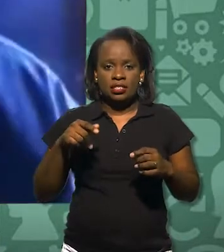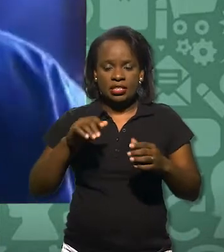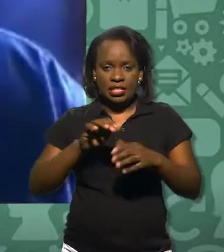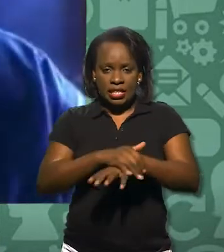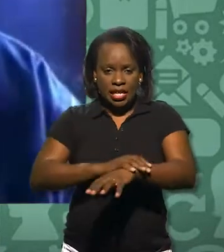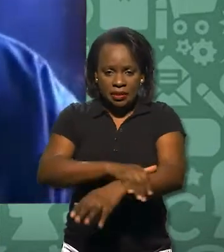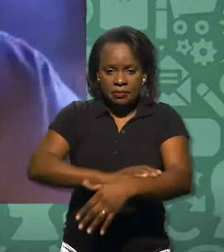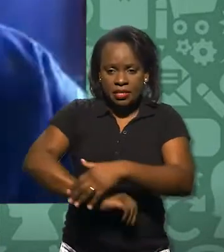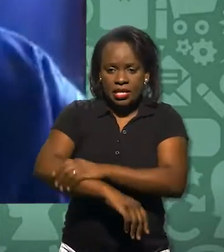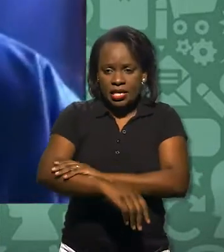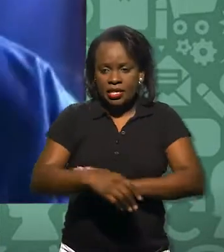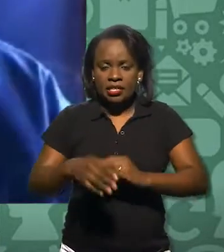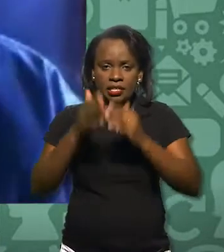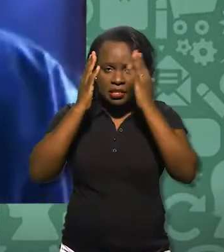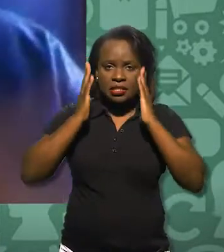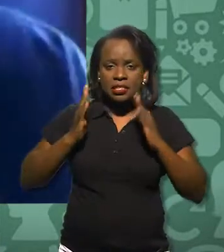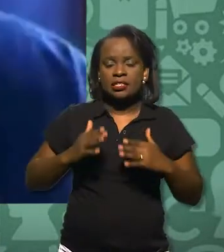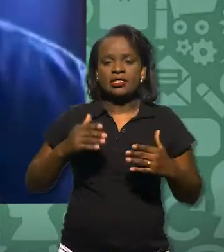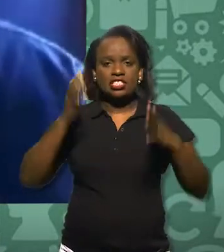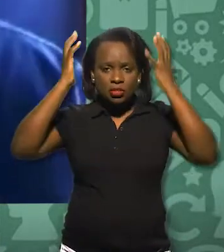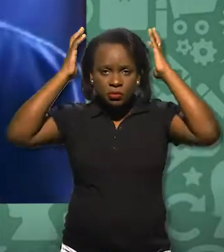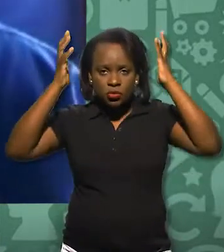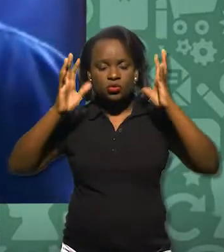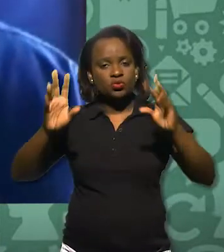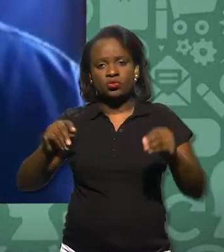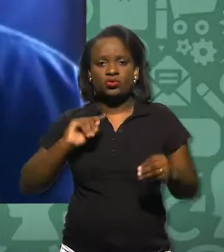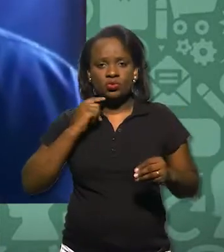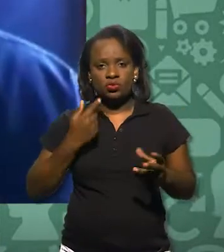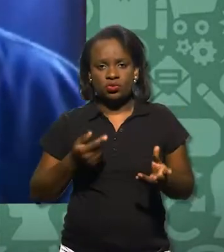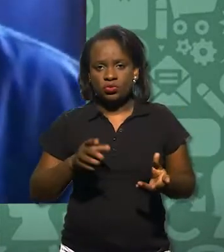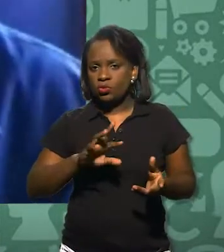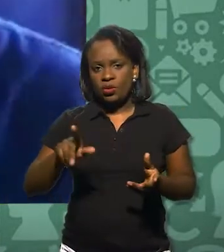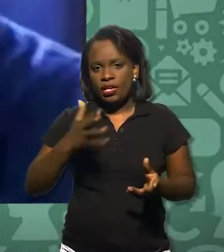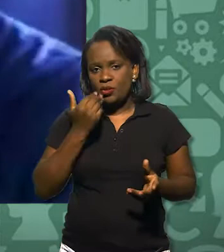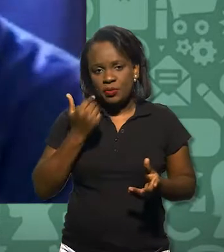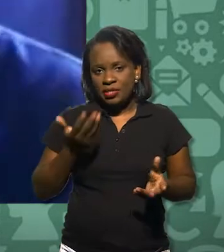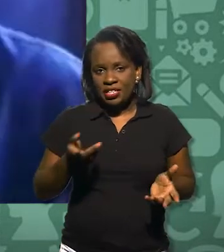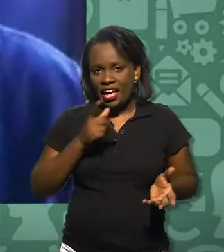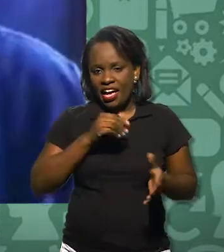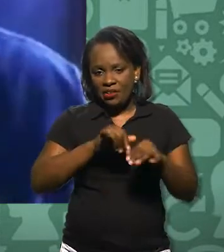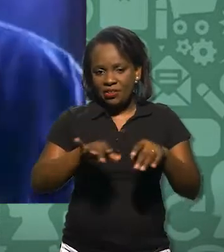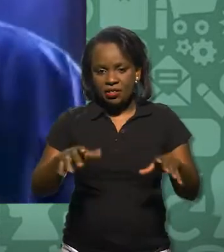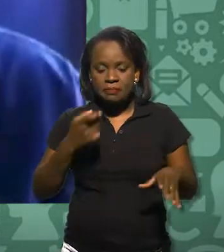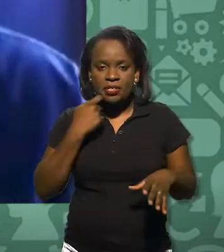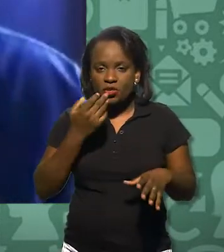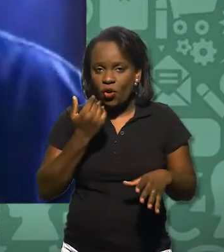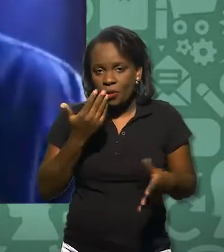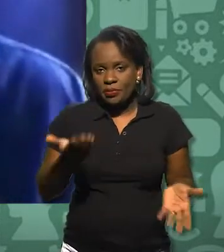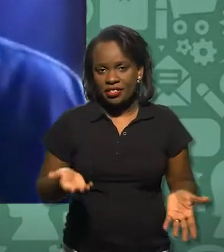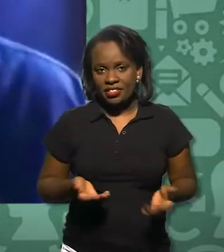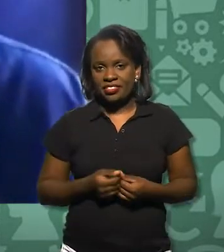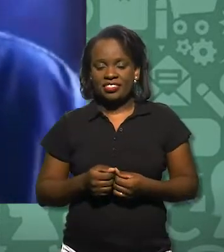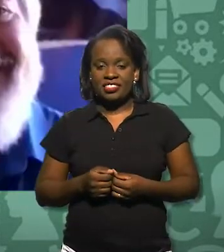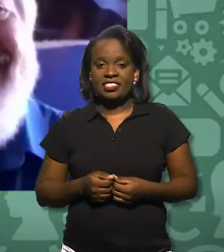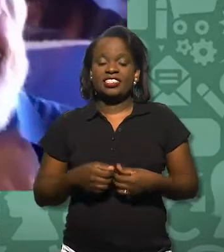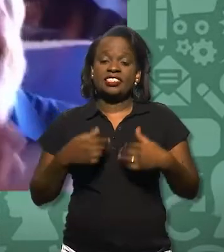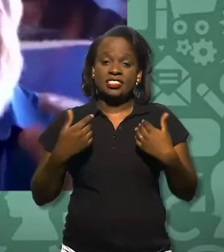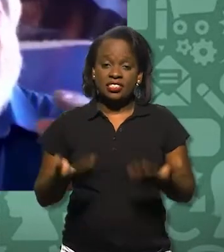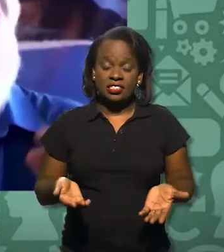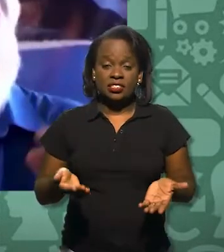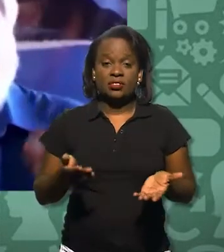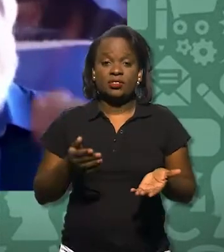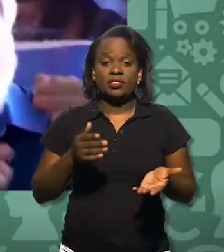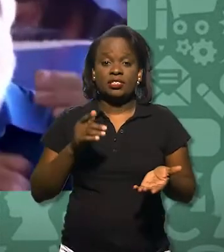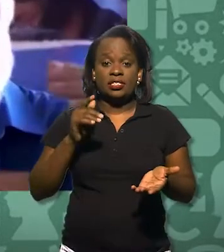passa no corpo, é o creme, tudo isso é poluente. Não é o alimento que vai para a água, é o peixe come.